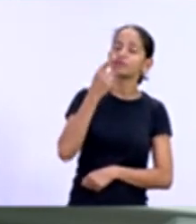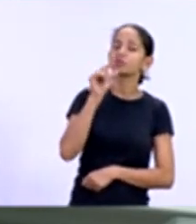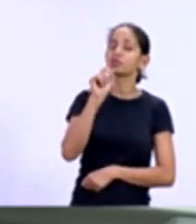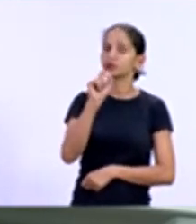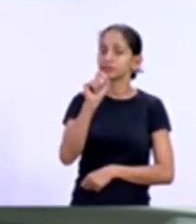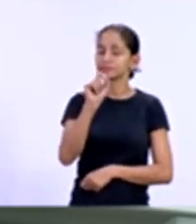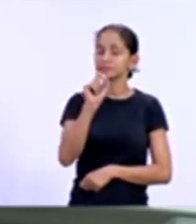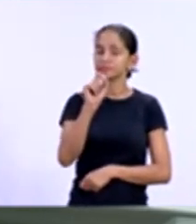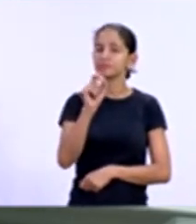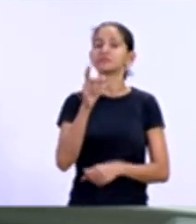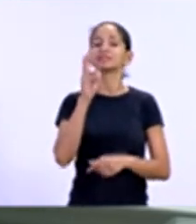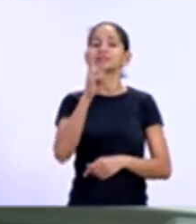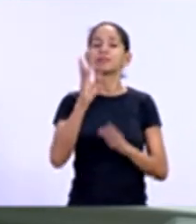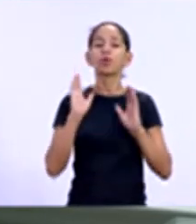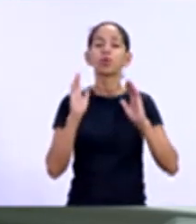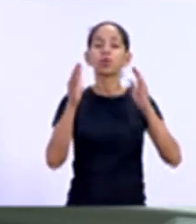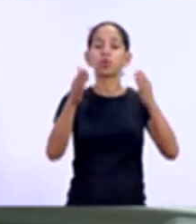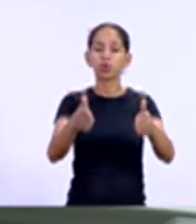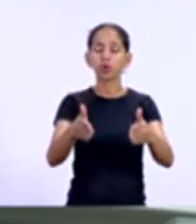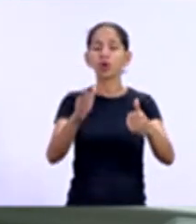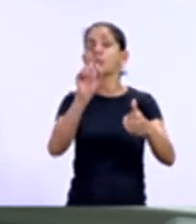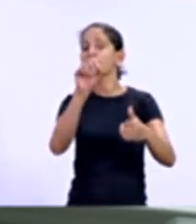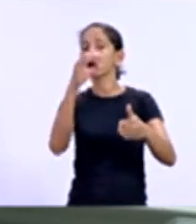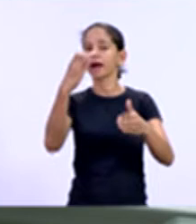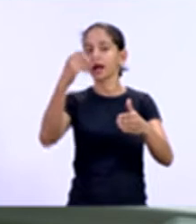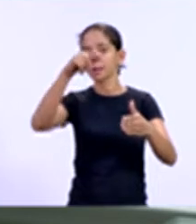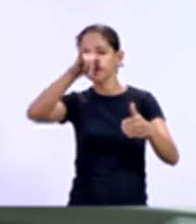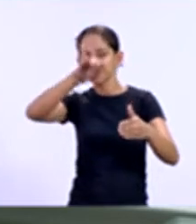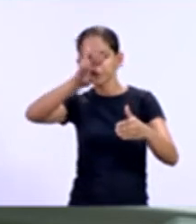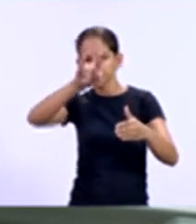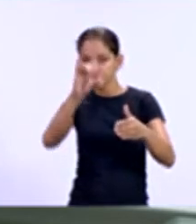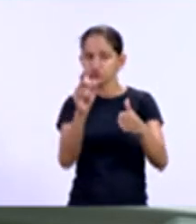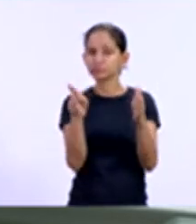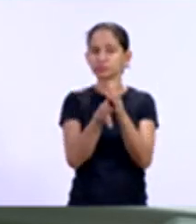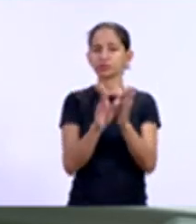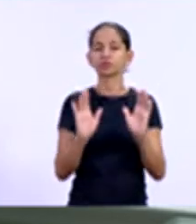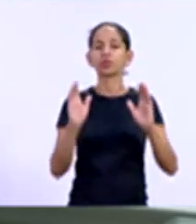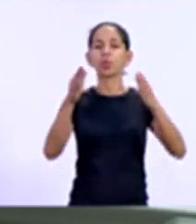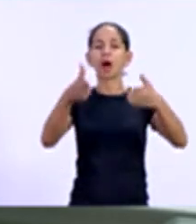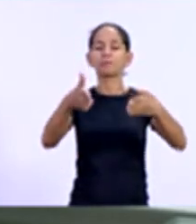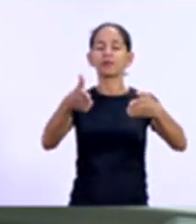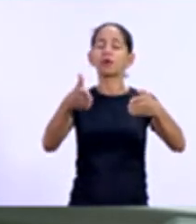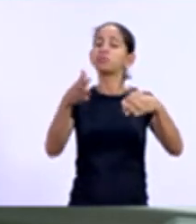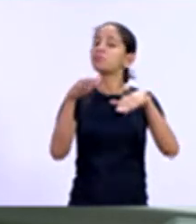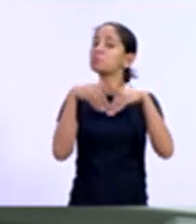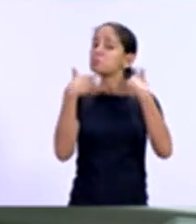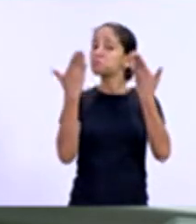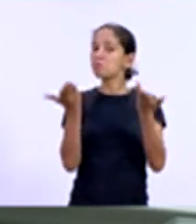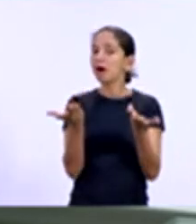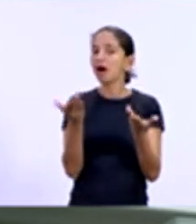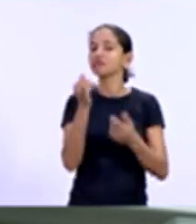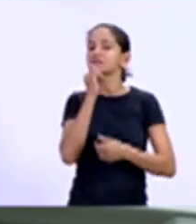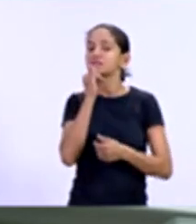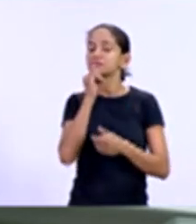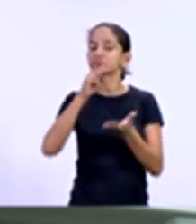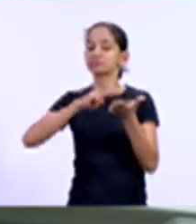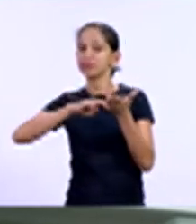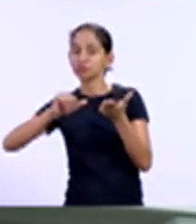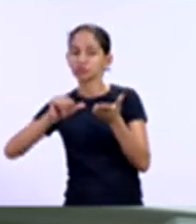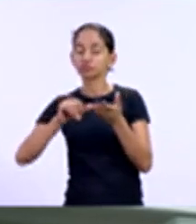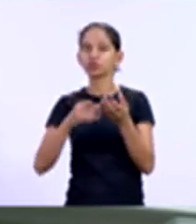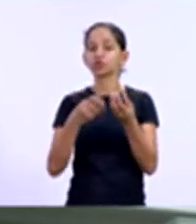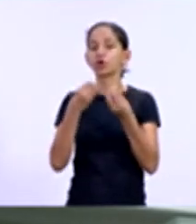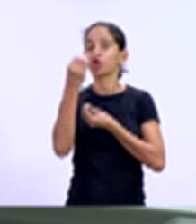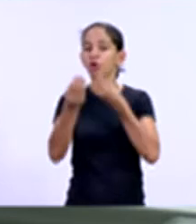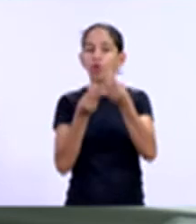ela é o quê? Um caminho. Então, dependendo da ênfase nessas tecnologias, você tem uma metodologia de